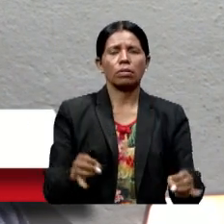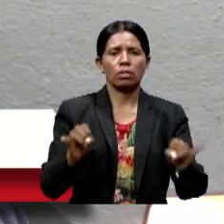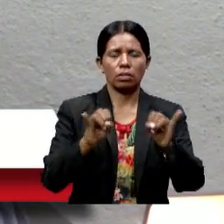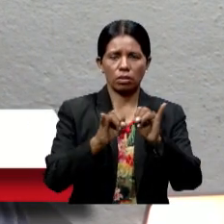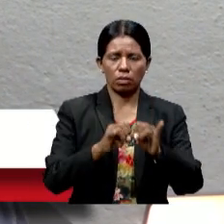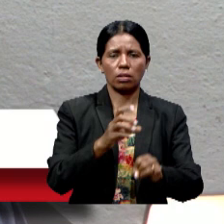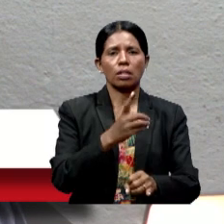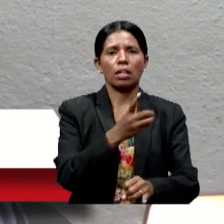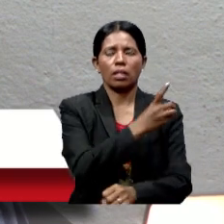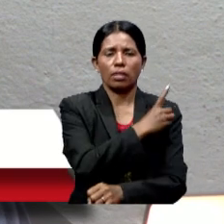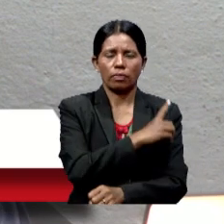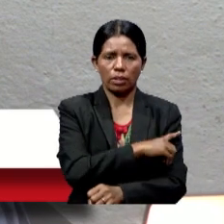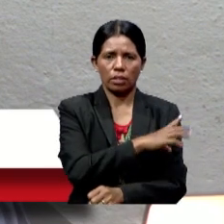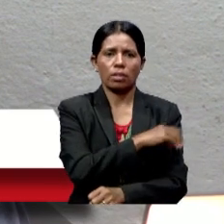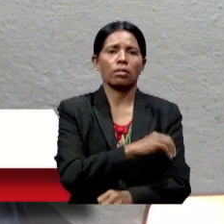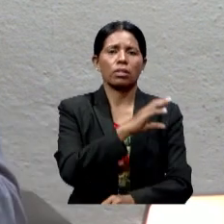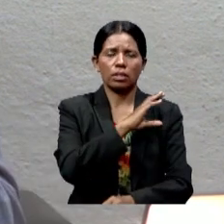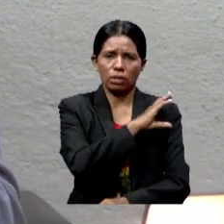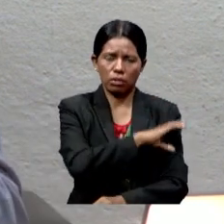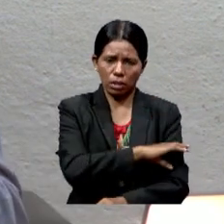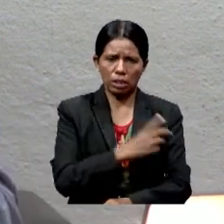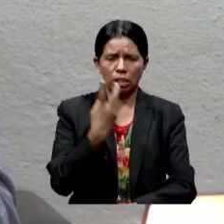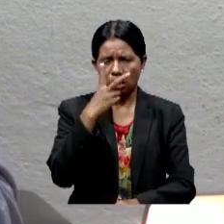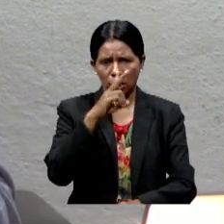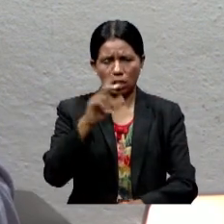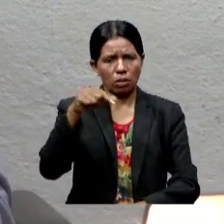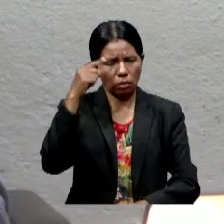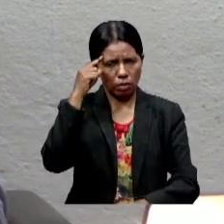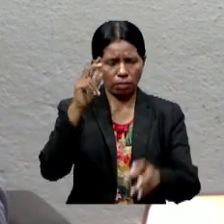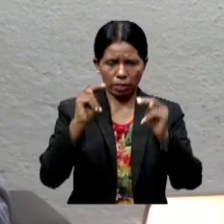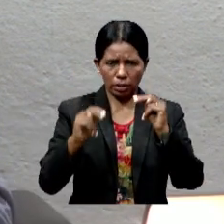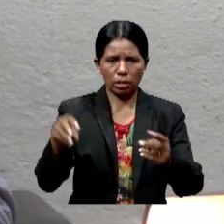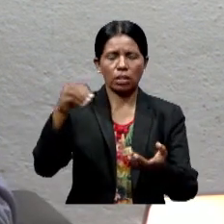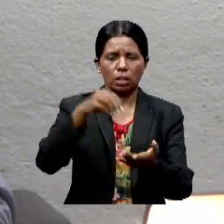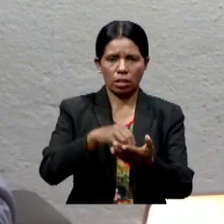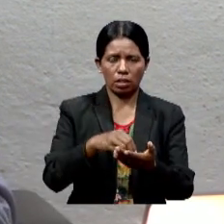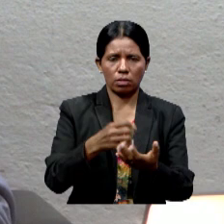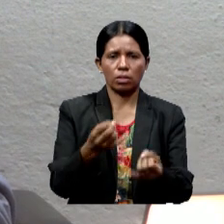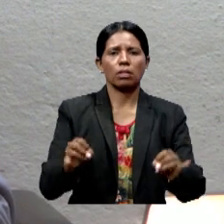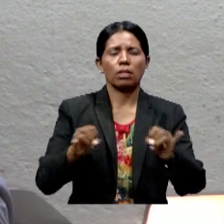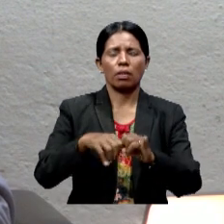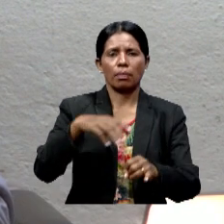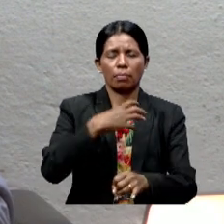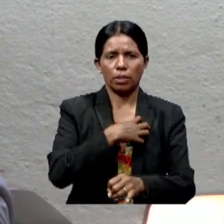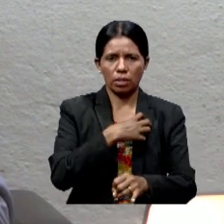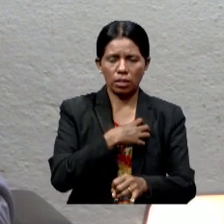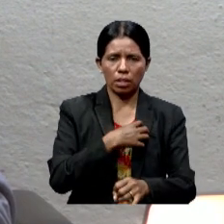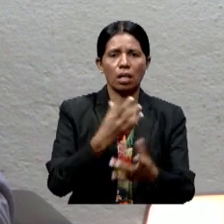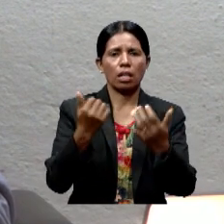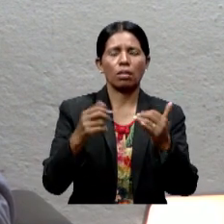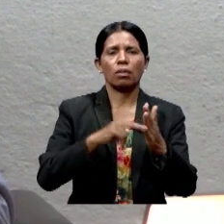segurança ida nem maka ida hare governo precisa investe ba instituição PNTL agora dará um